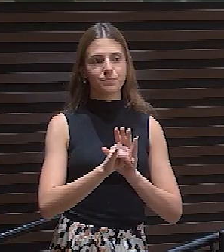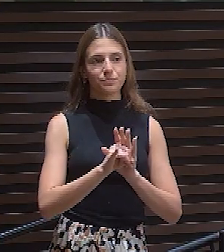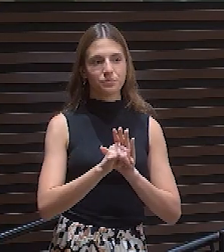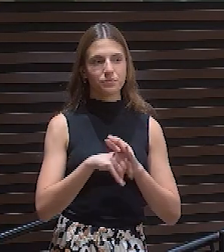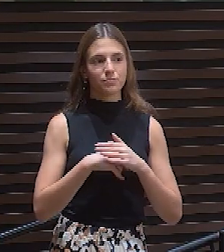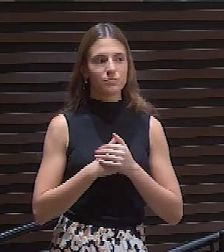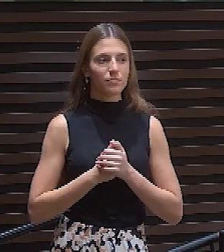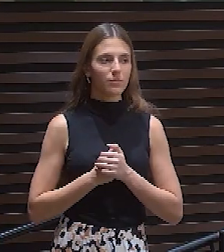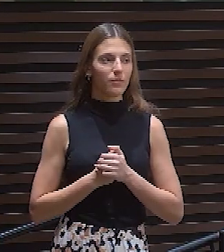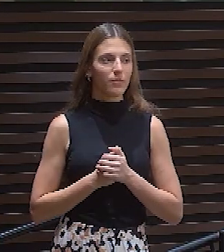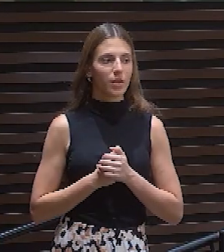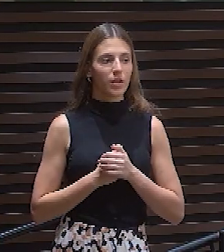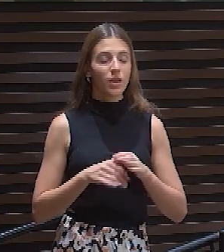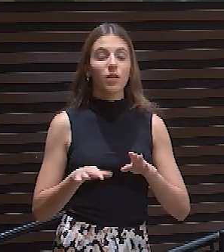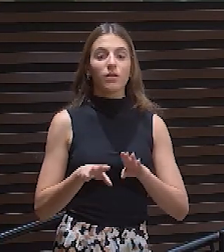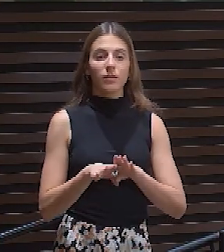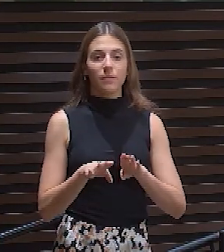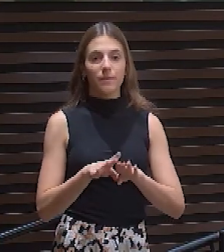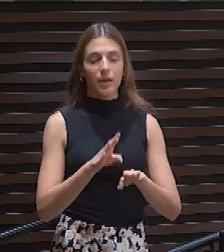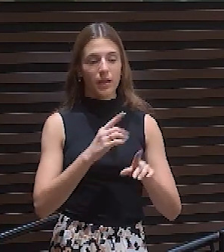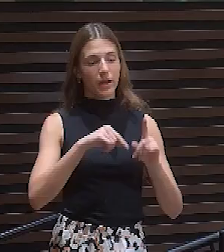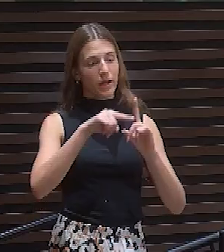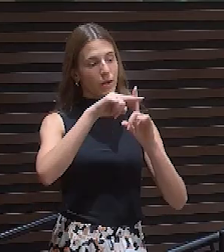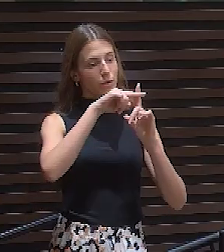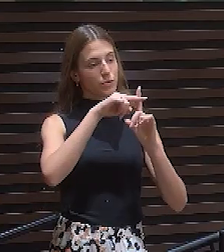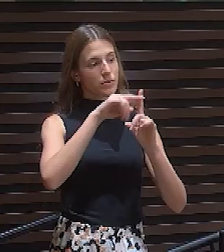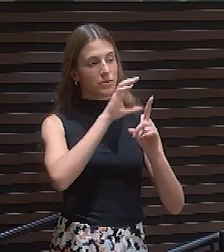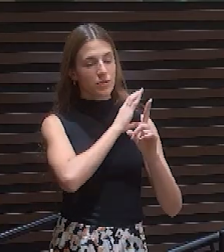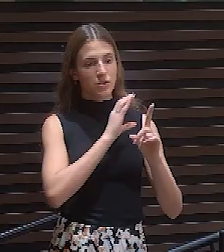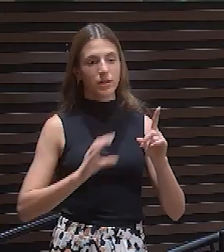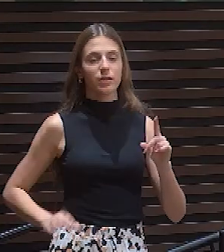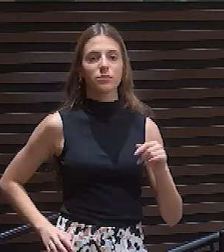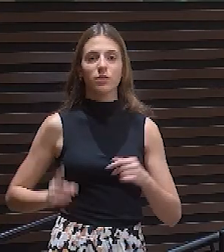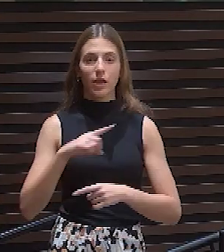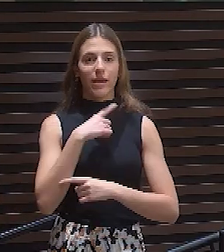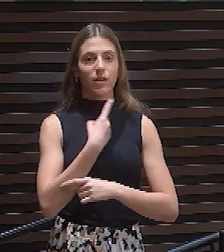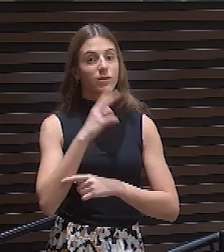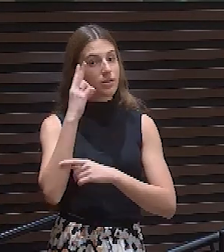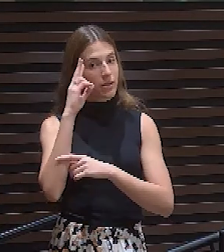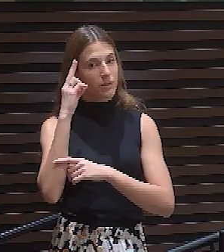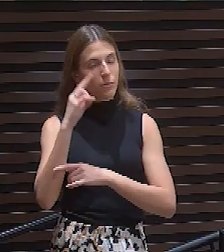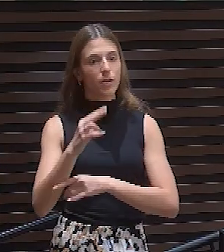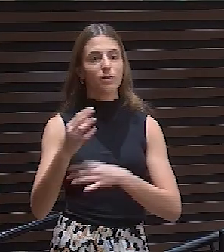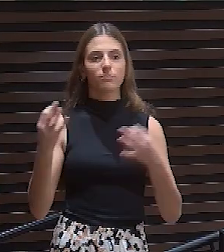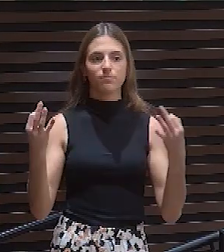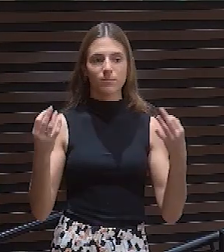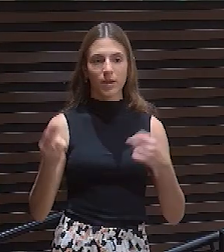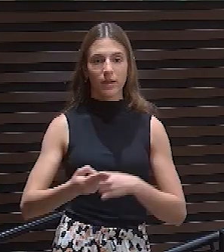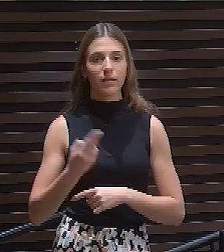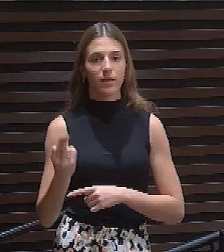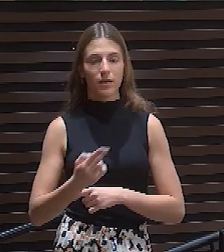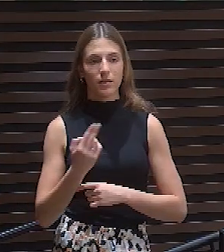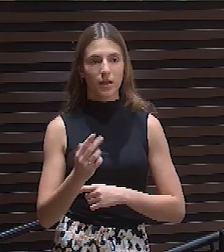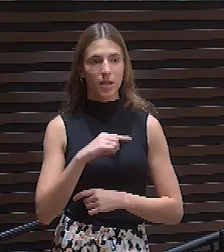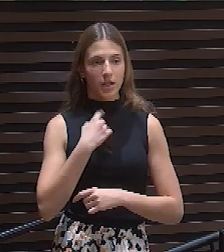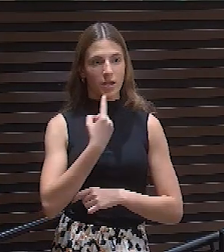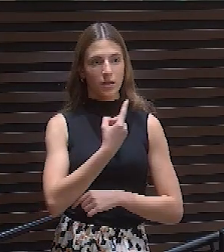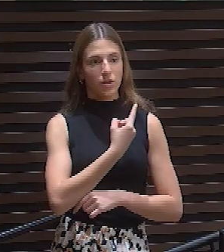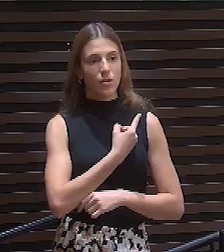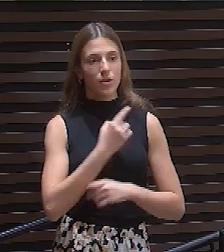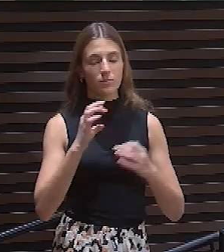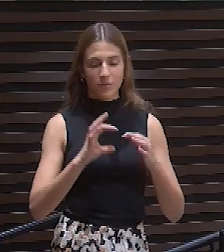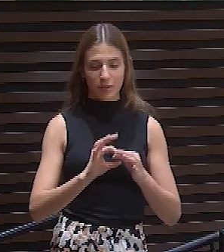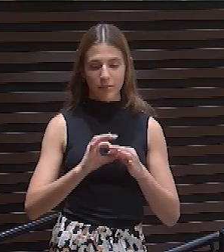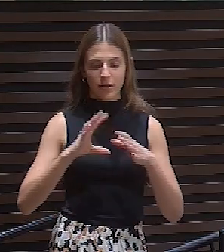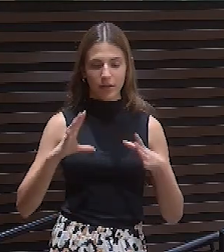também a cruz de Cristo é nosso memorial definitivo. Em Cristo fomos libertados das águas da